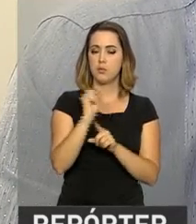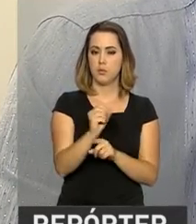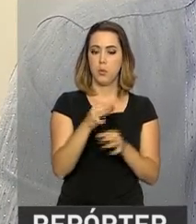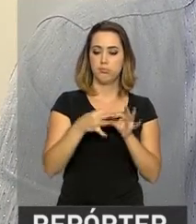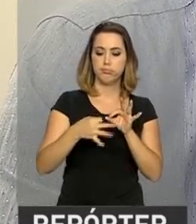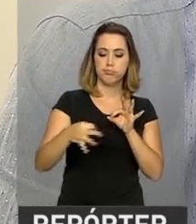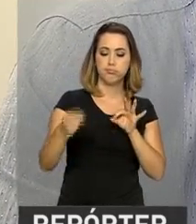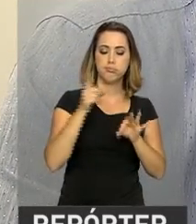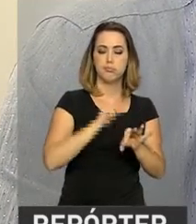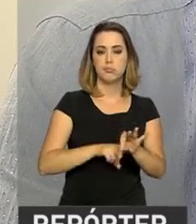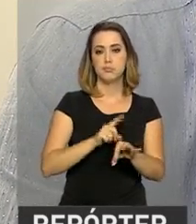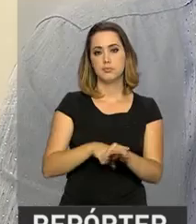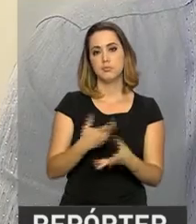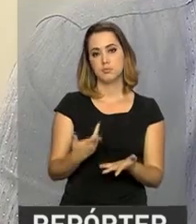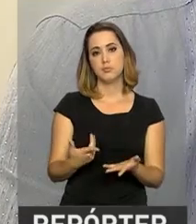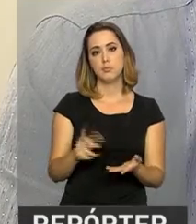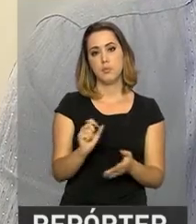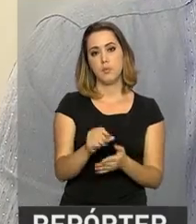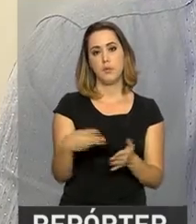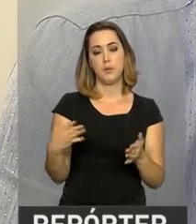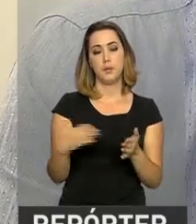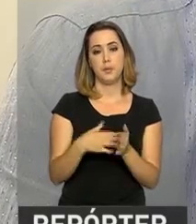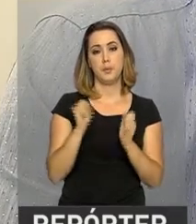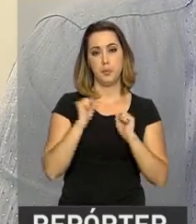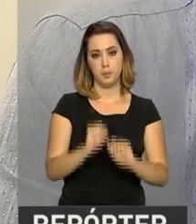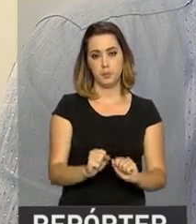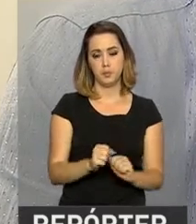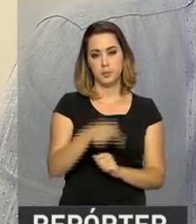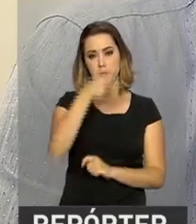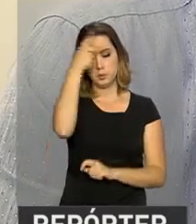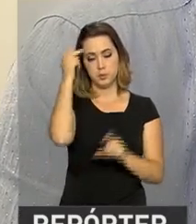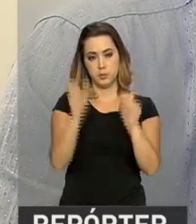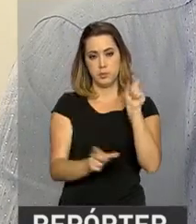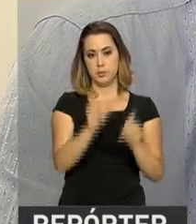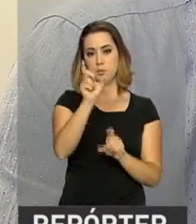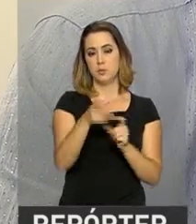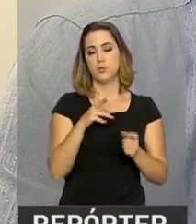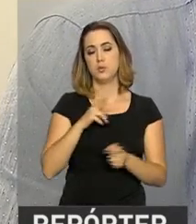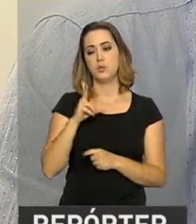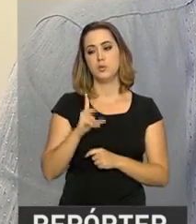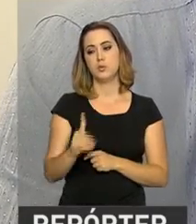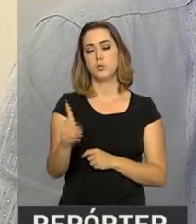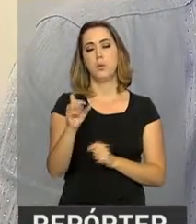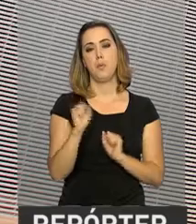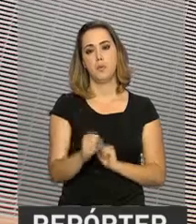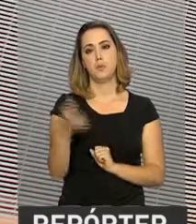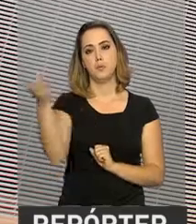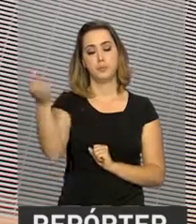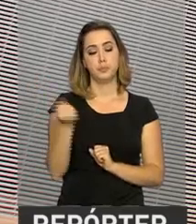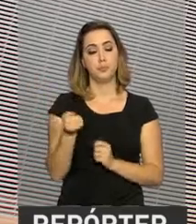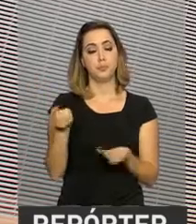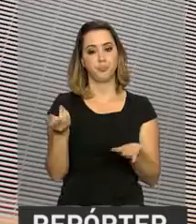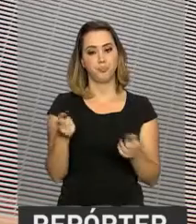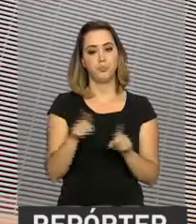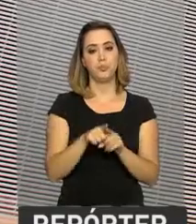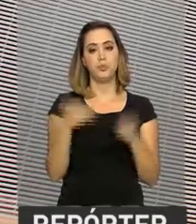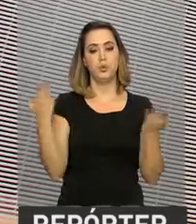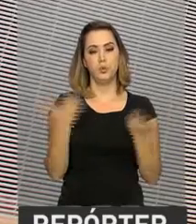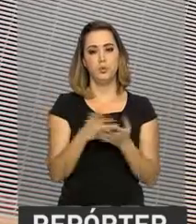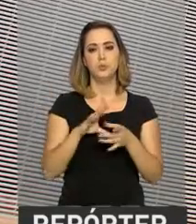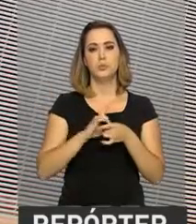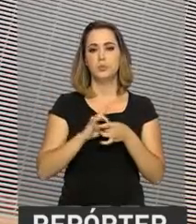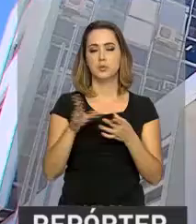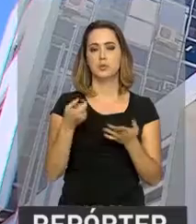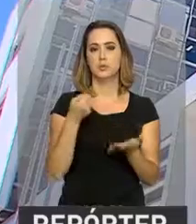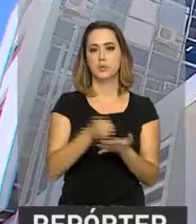prorrogar de estender esse calendário a fim de permitir que mais pessoas com direito a esse benefício possam sacar e a partir de hoje está liberado também